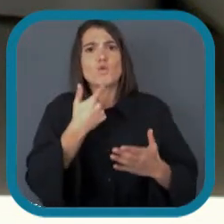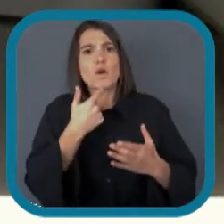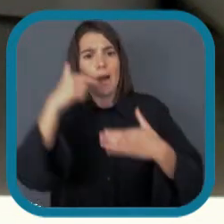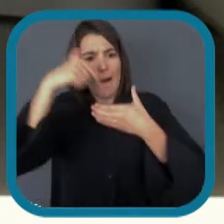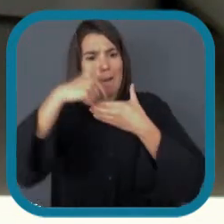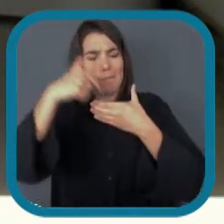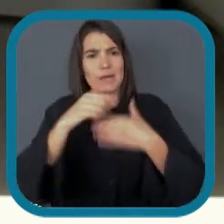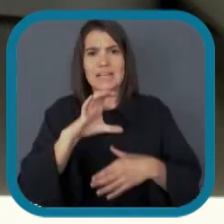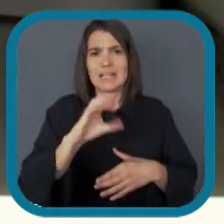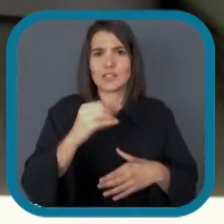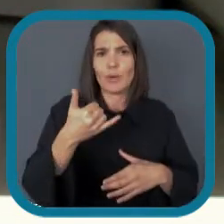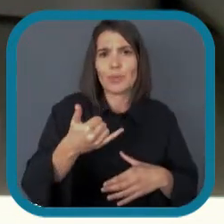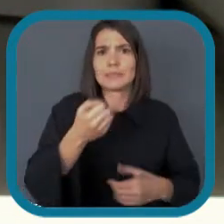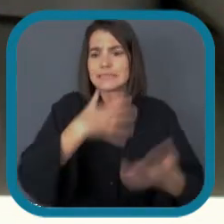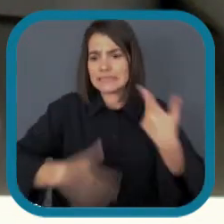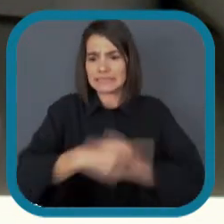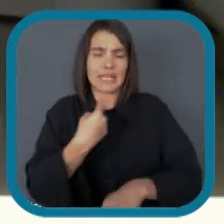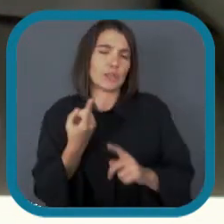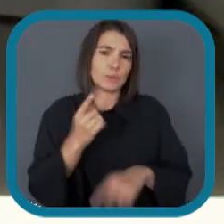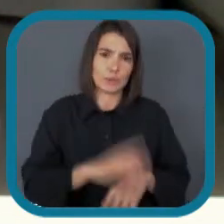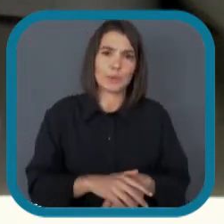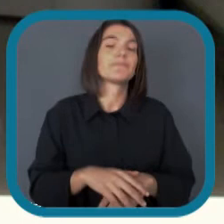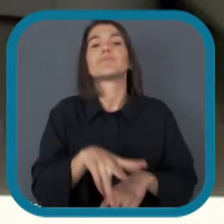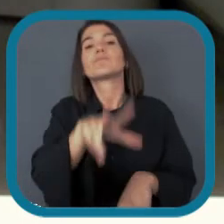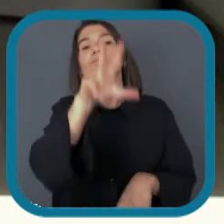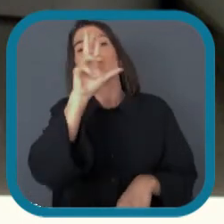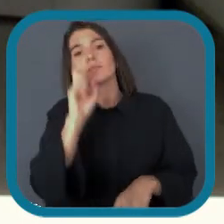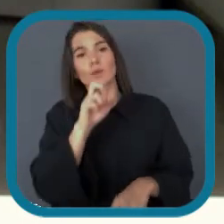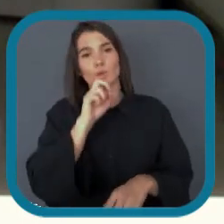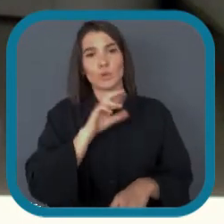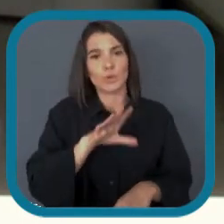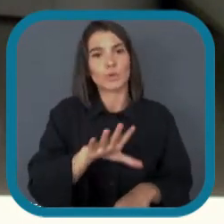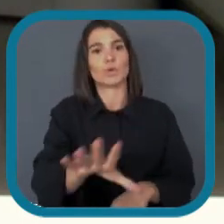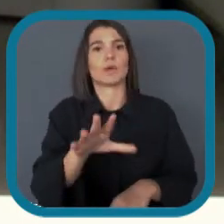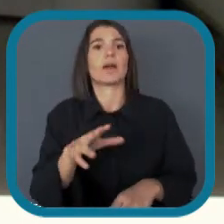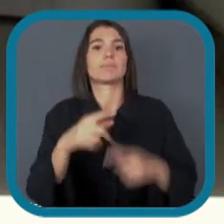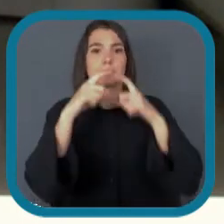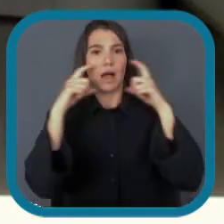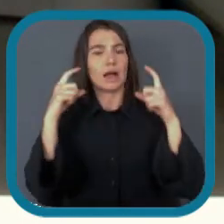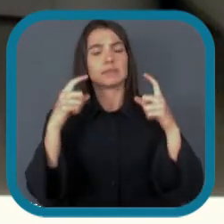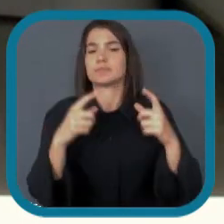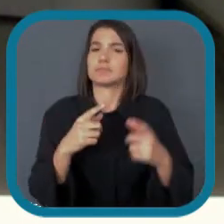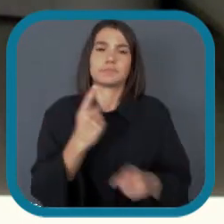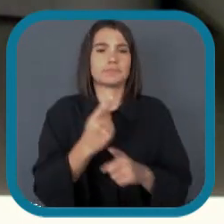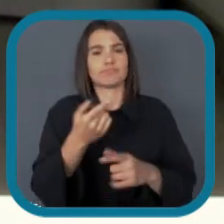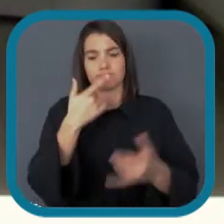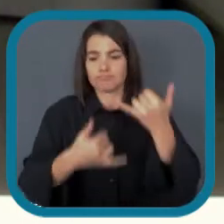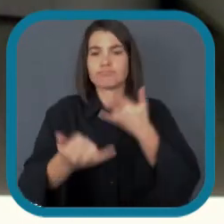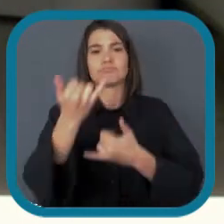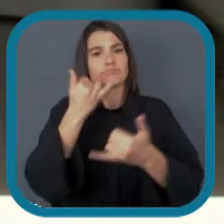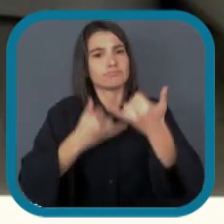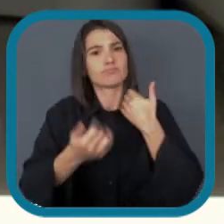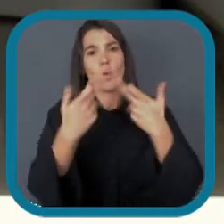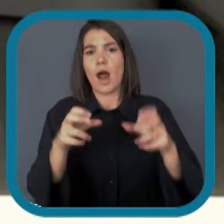concentração excessiva de dióxido de carbono no sangue. O ar que é inspirado e expirado quando respiramos com uma máscara é sempre